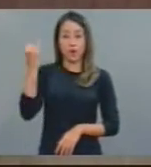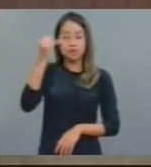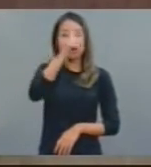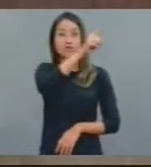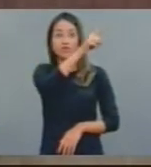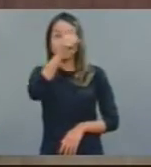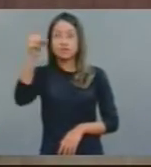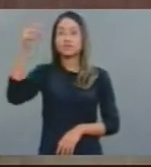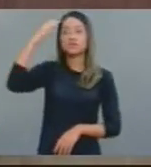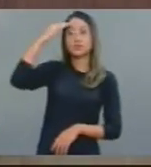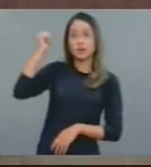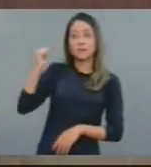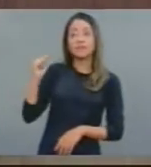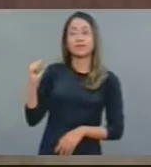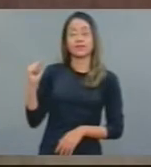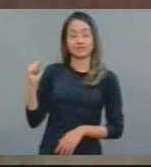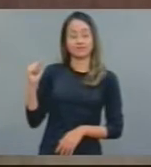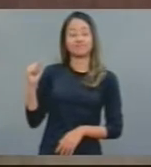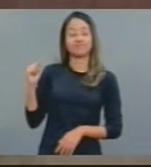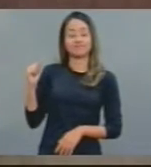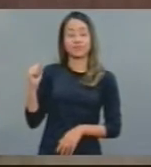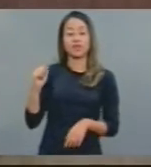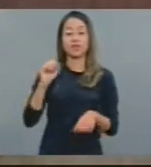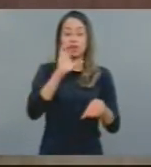disso, os servidores que estão nos escutando, a